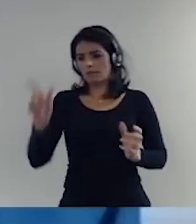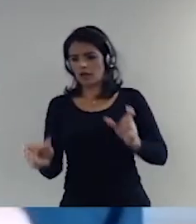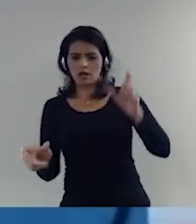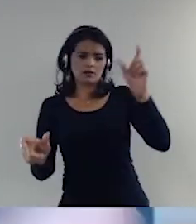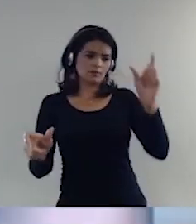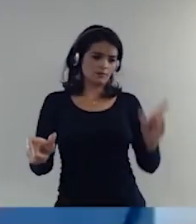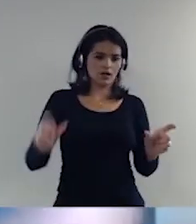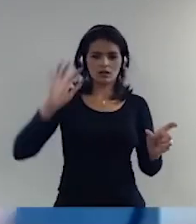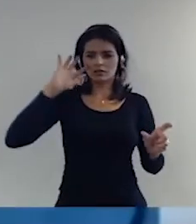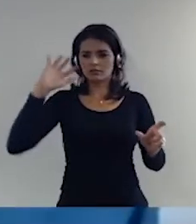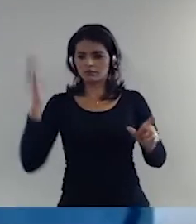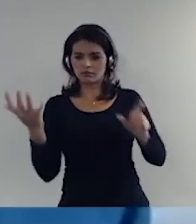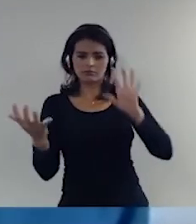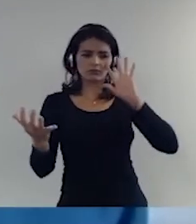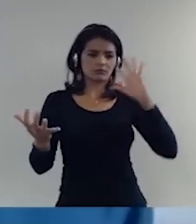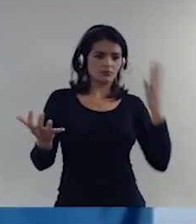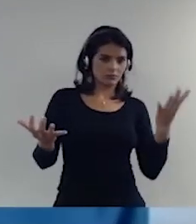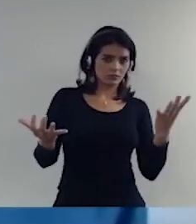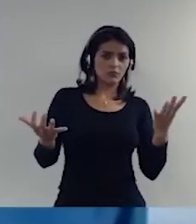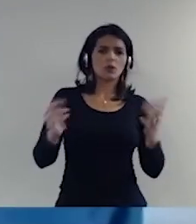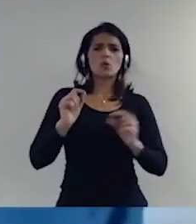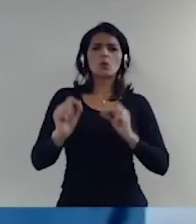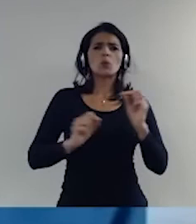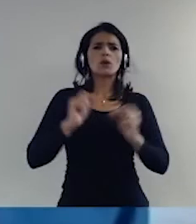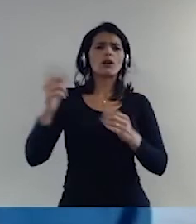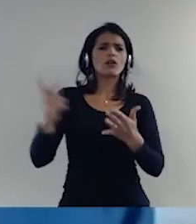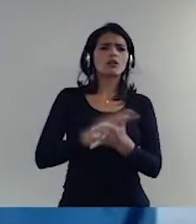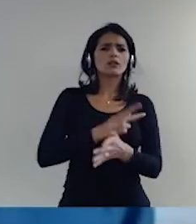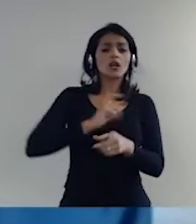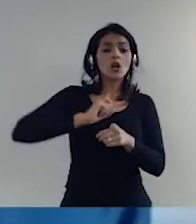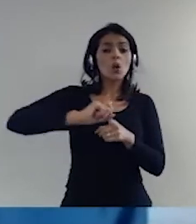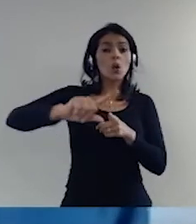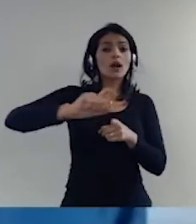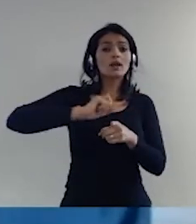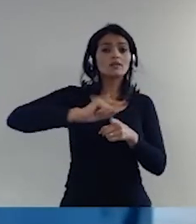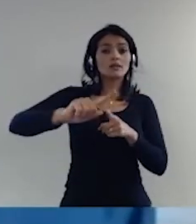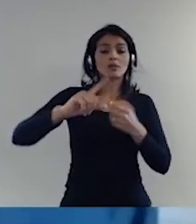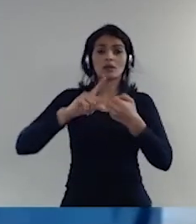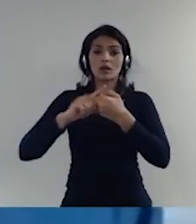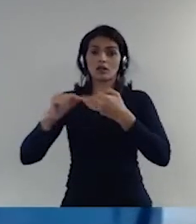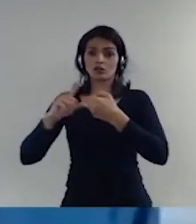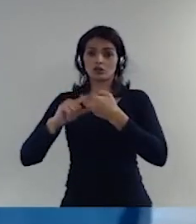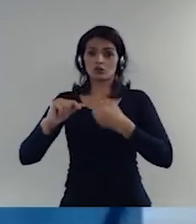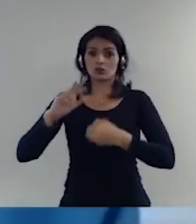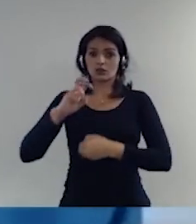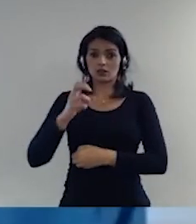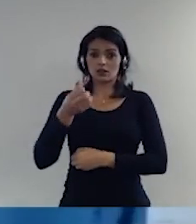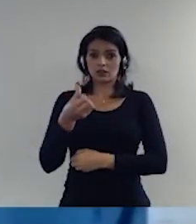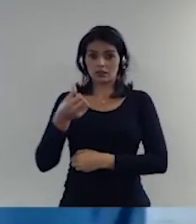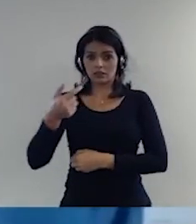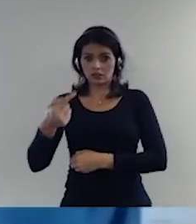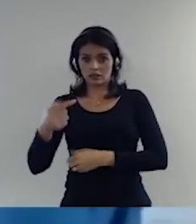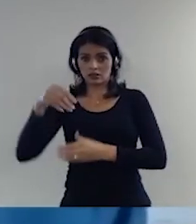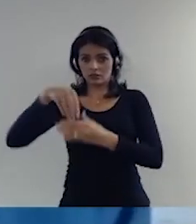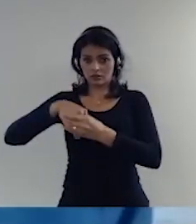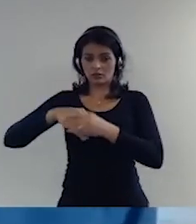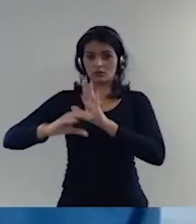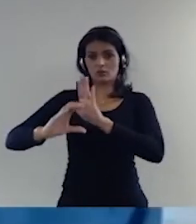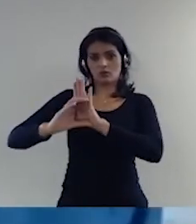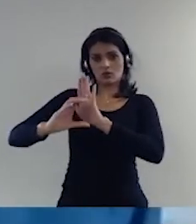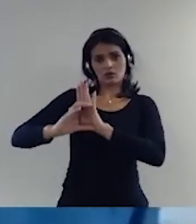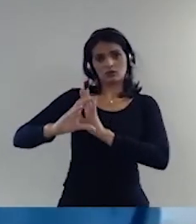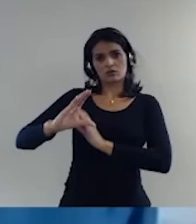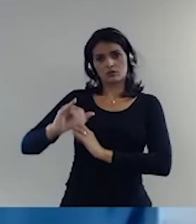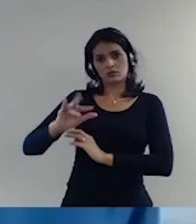No caso que tem sido muito discutido das locações, eu chamo a atenção para o artigo 567 do Código Civil,